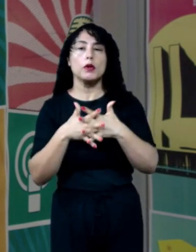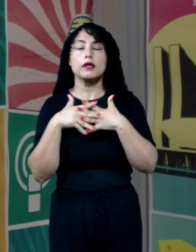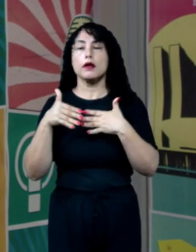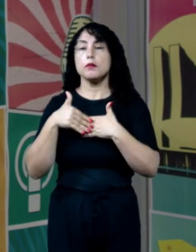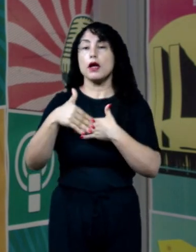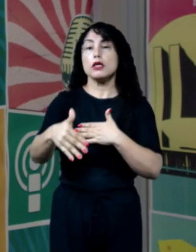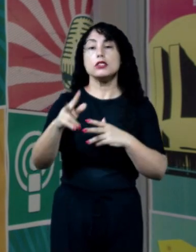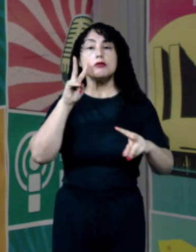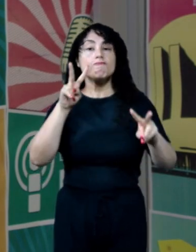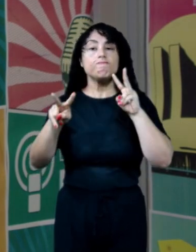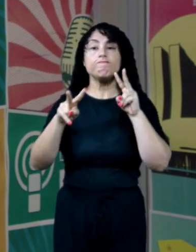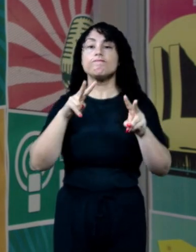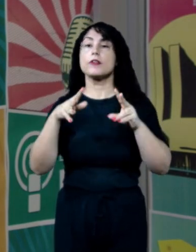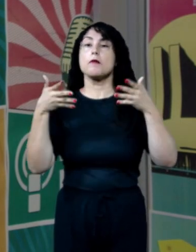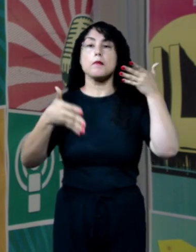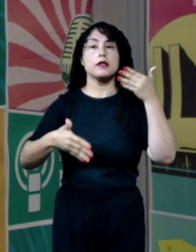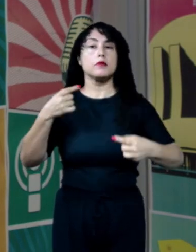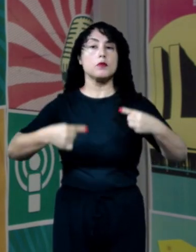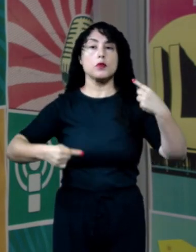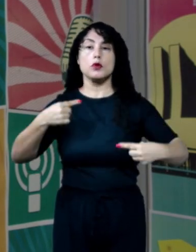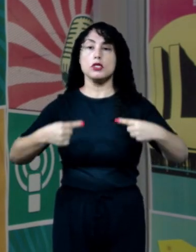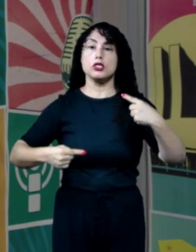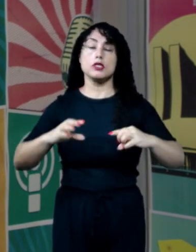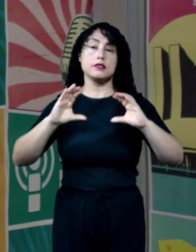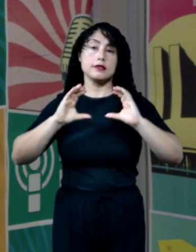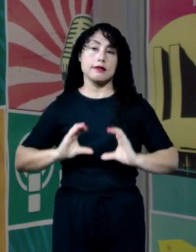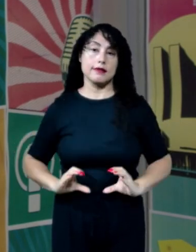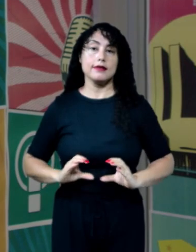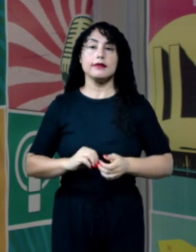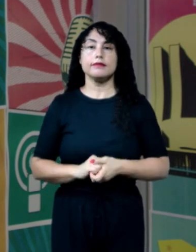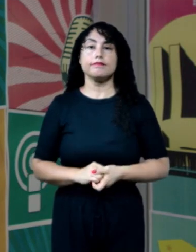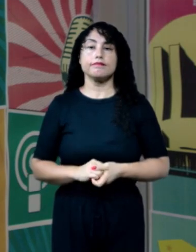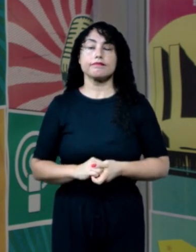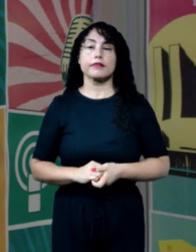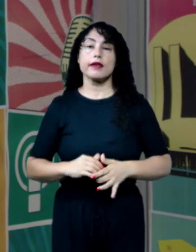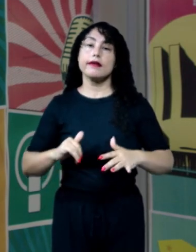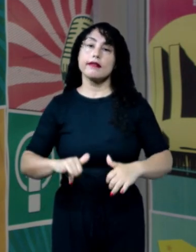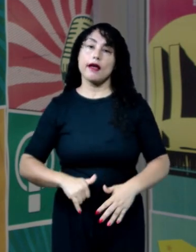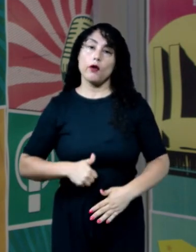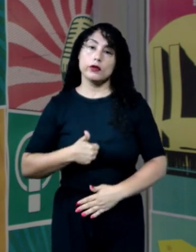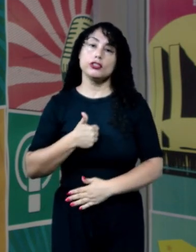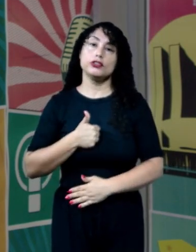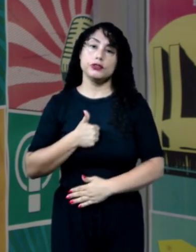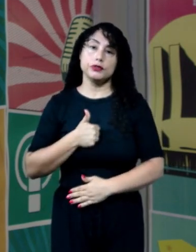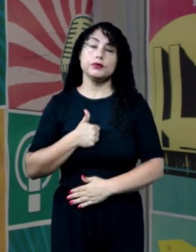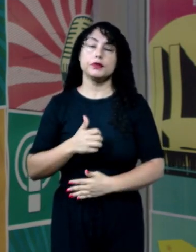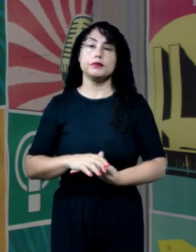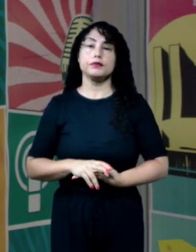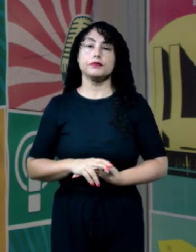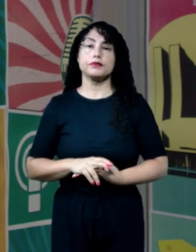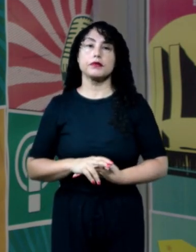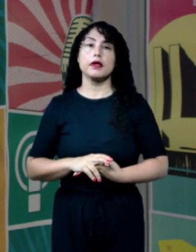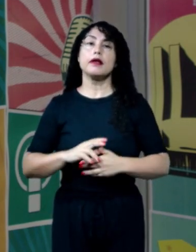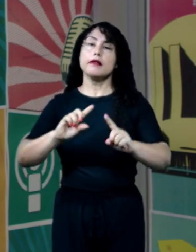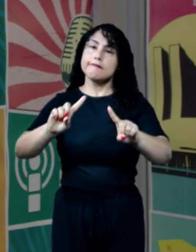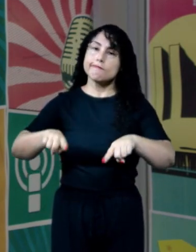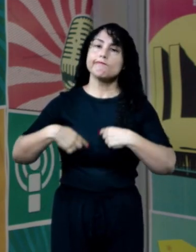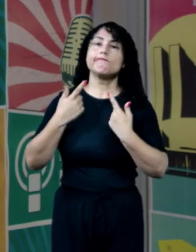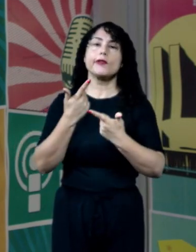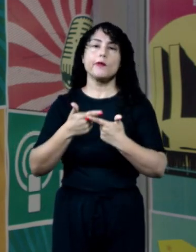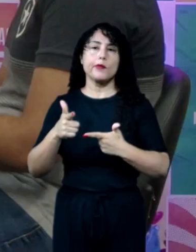vista da participação política, da cidadania e da autoestima, né? Tem efeitos que são deletérios,